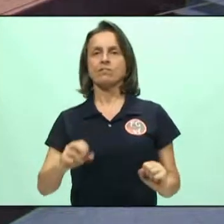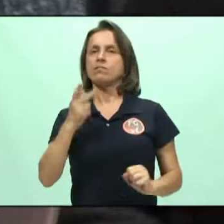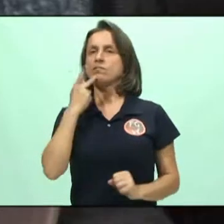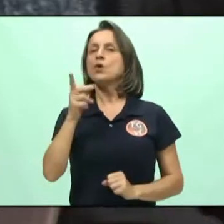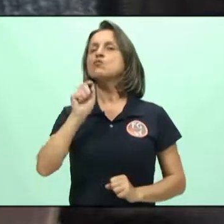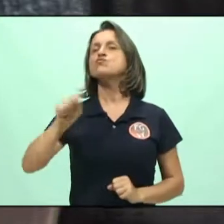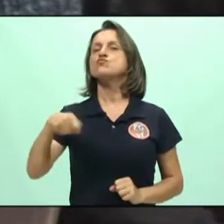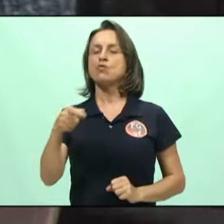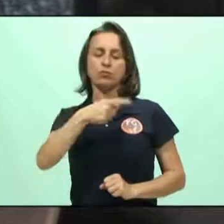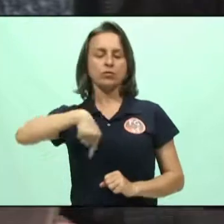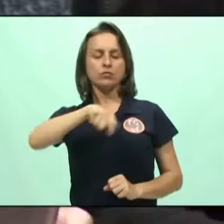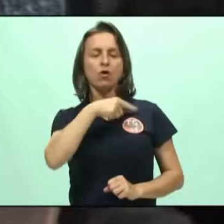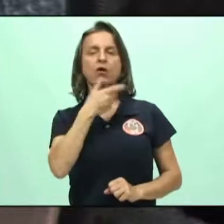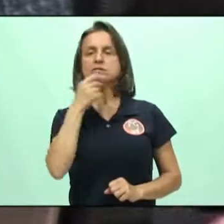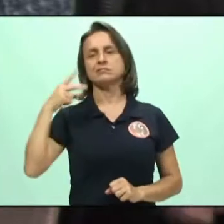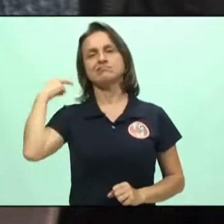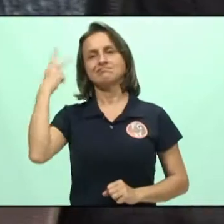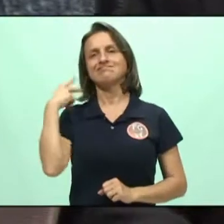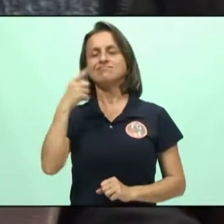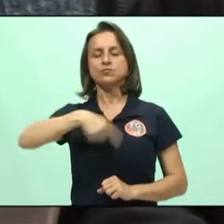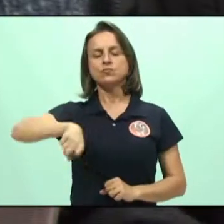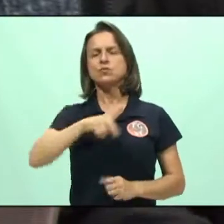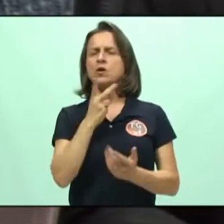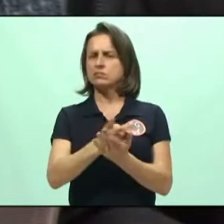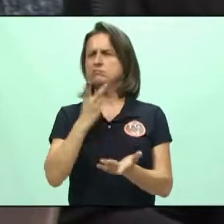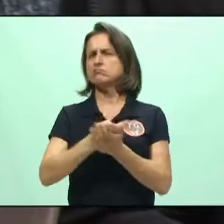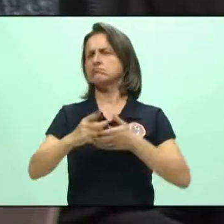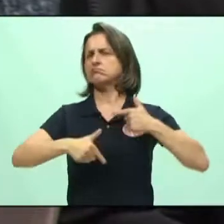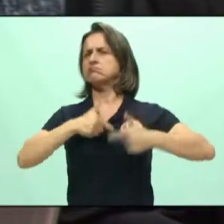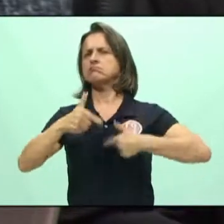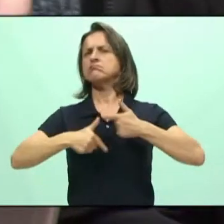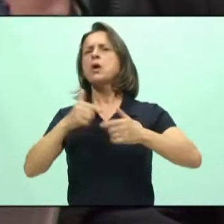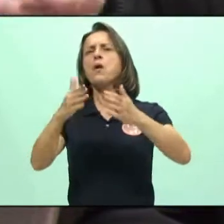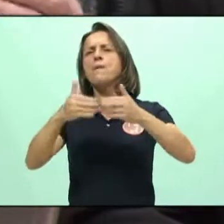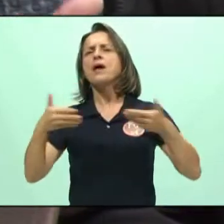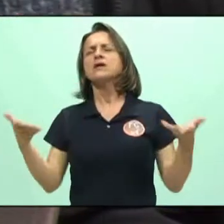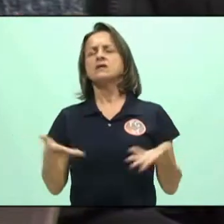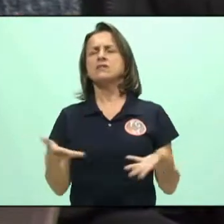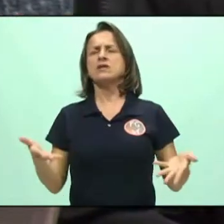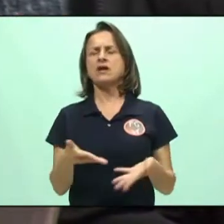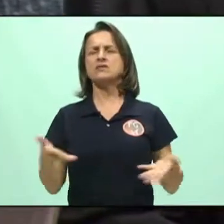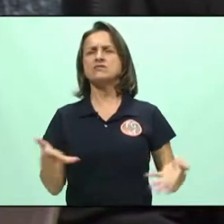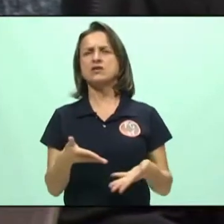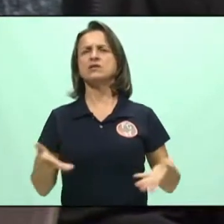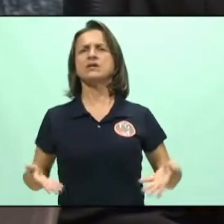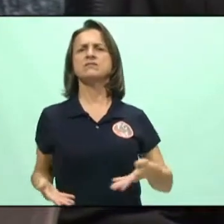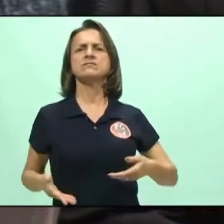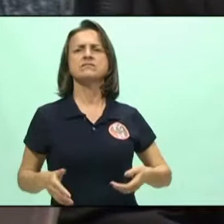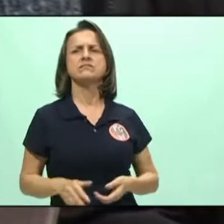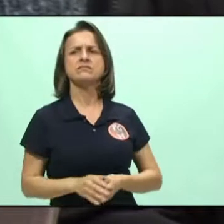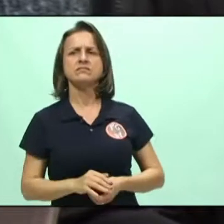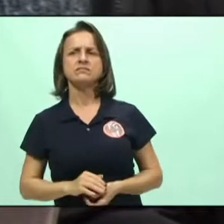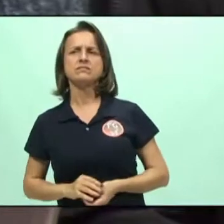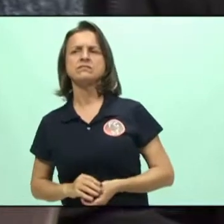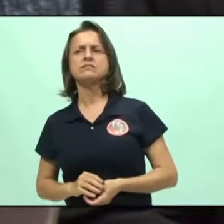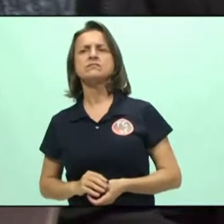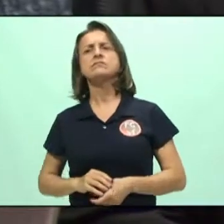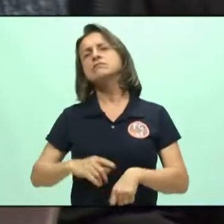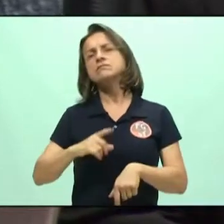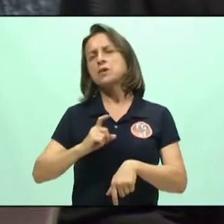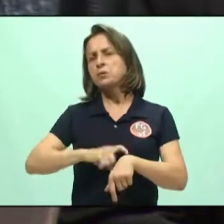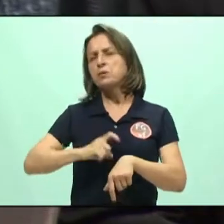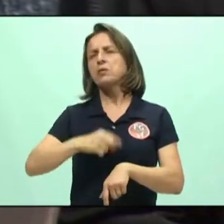está sempre em atividade sempre trabalhando e eu peço essa questão de ordem para trazer só uma informação de relevante de interesse público